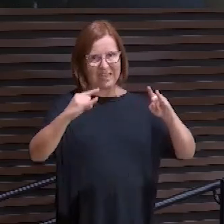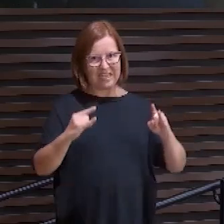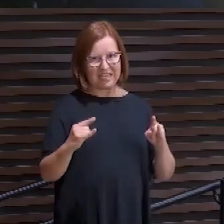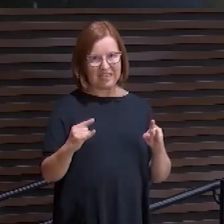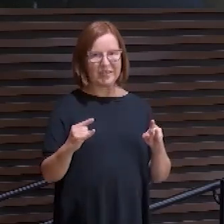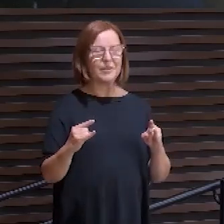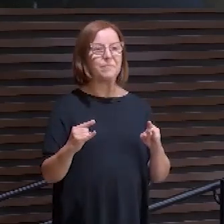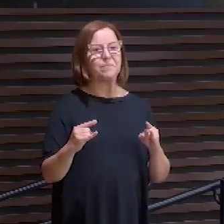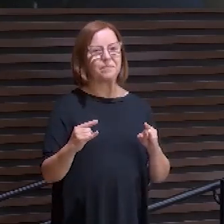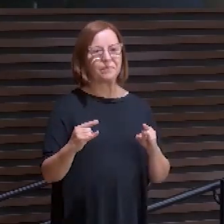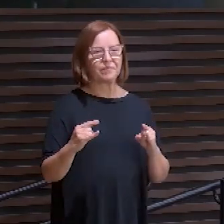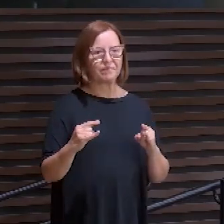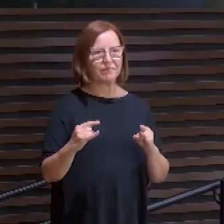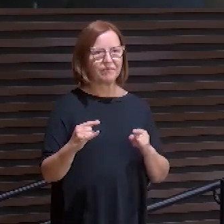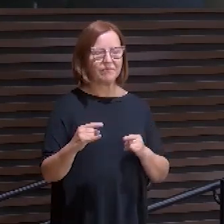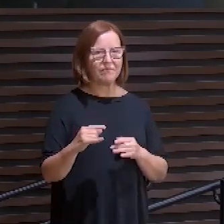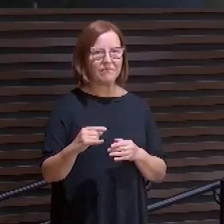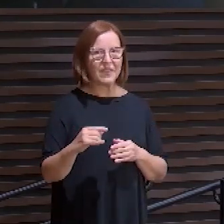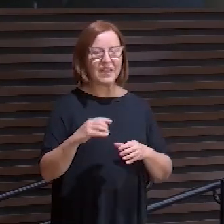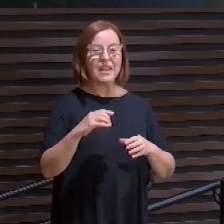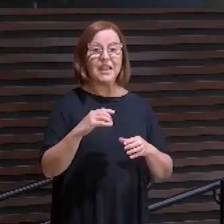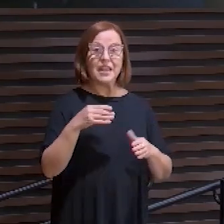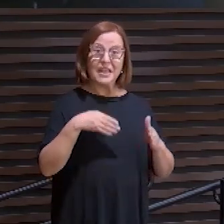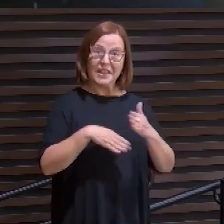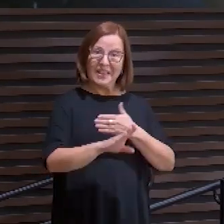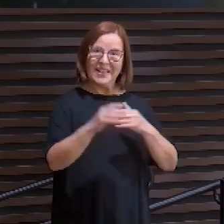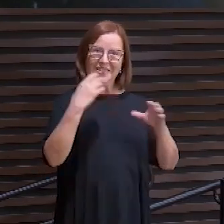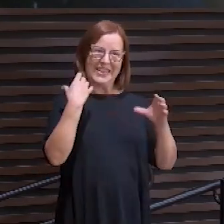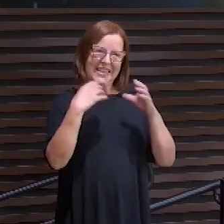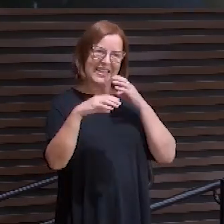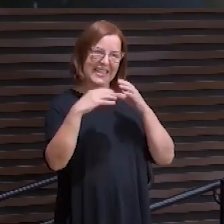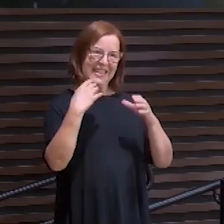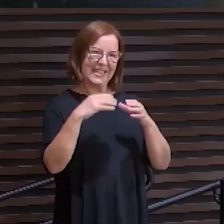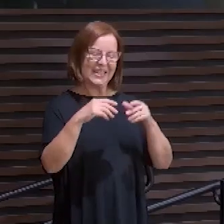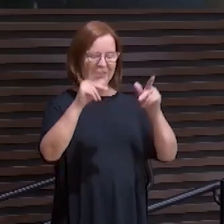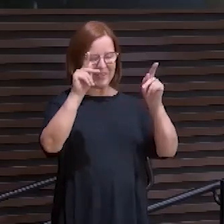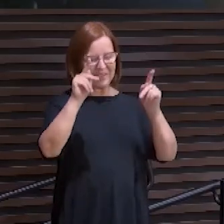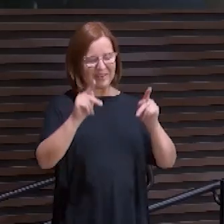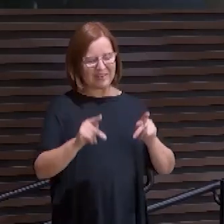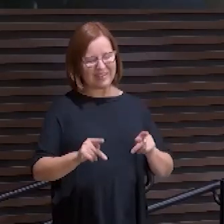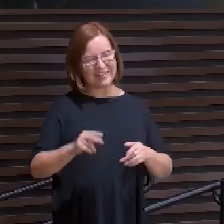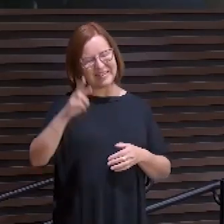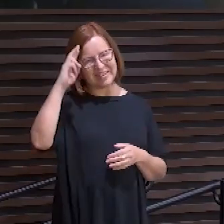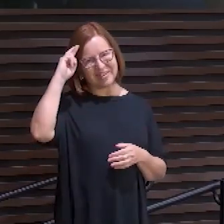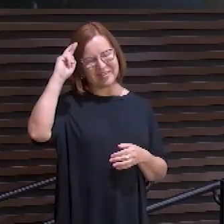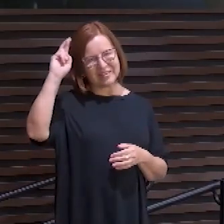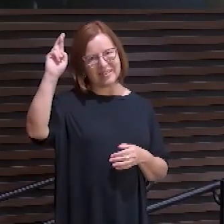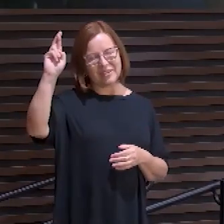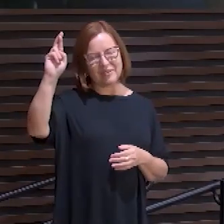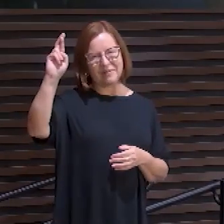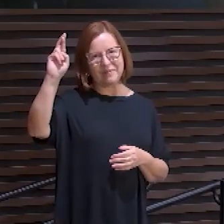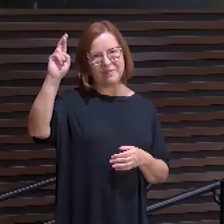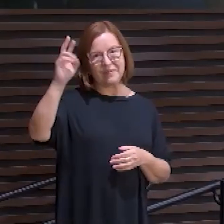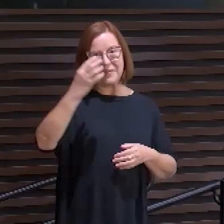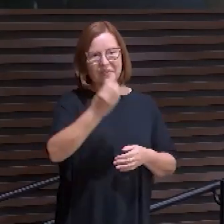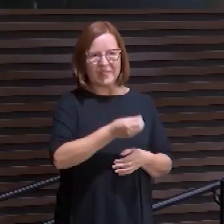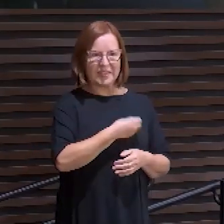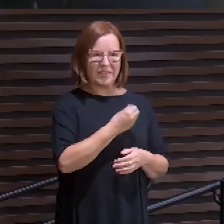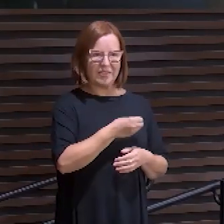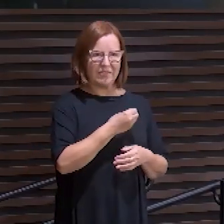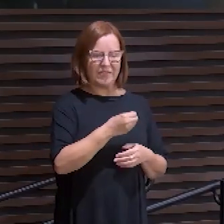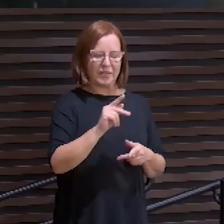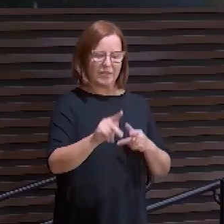e ele vai cantando a presença do Senhor na vida